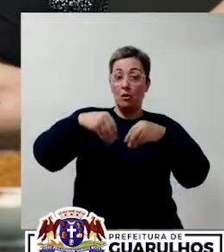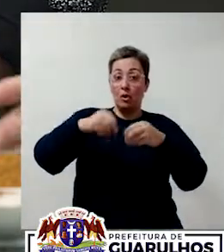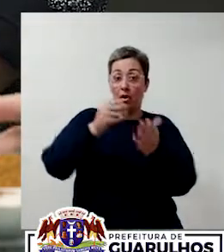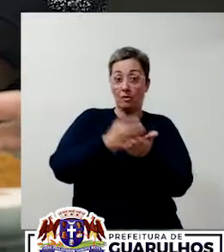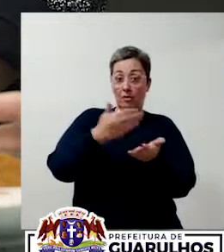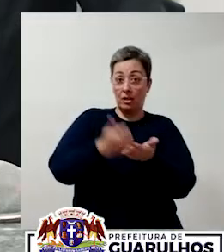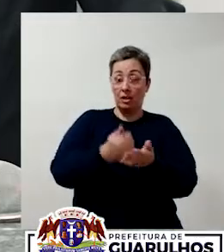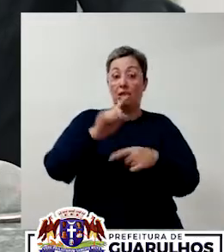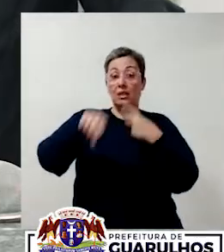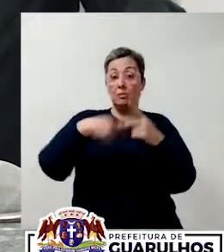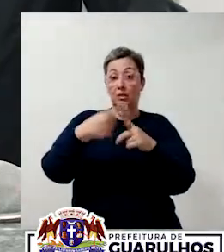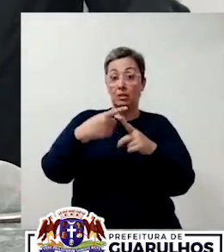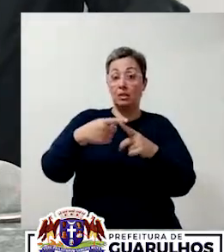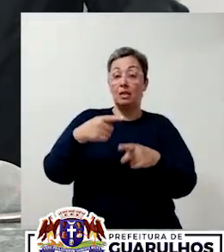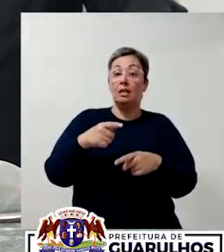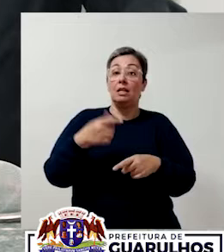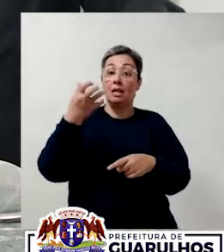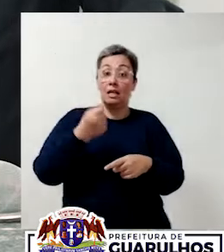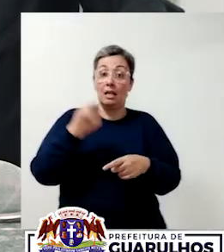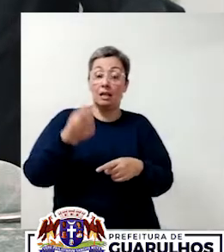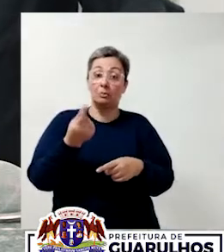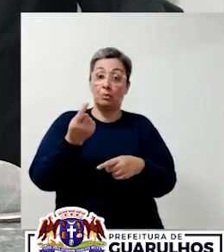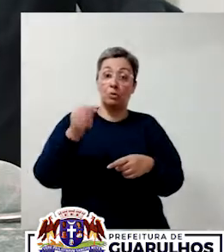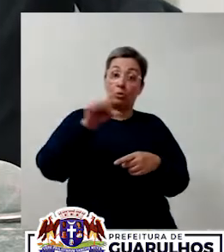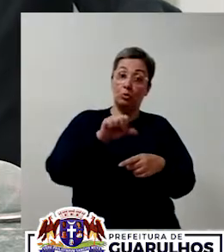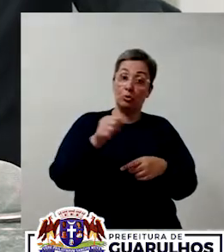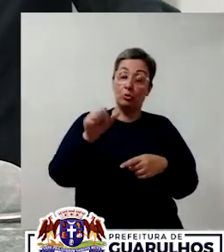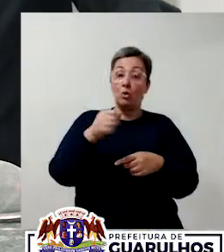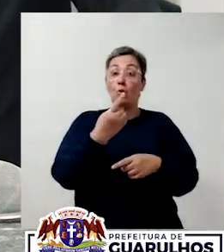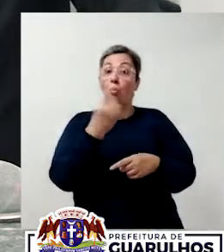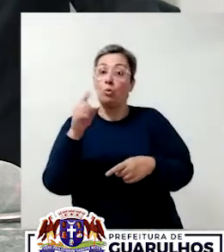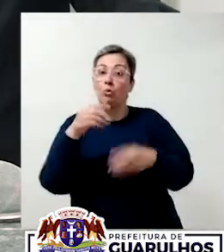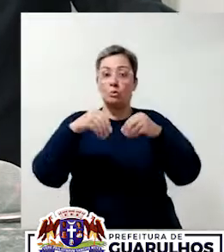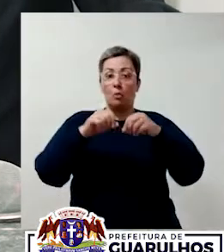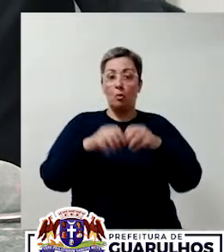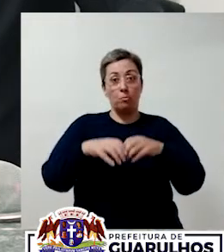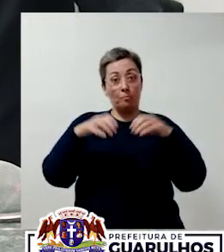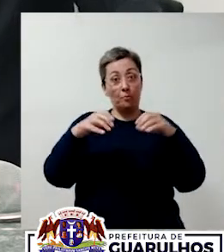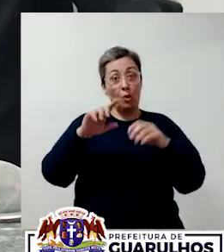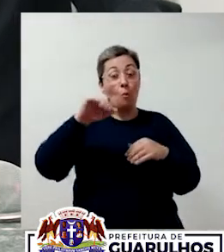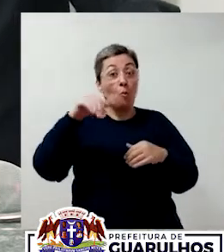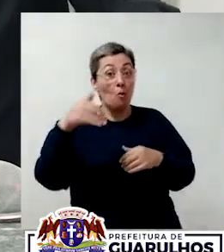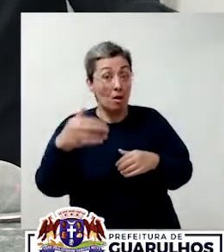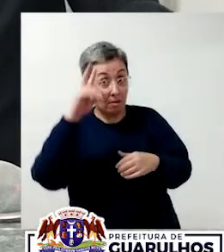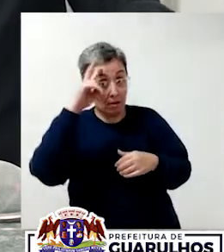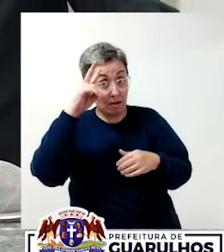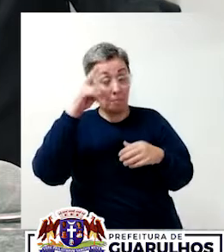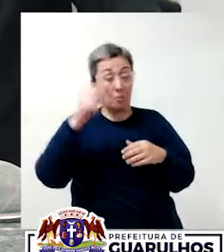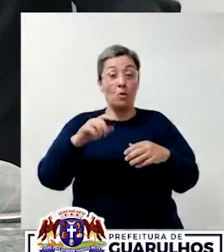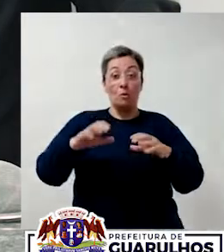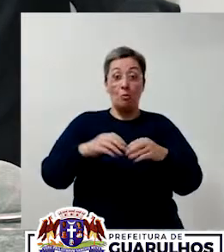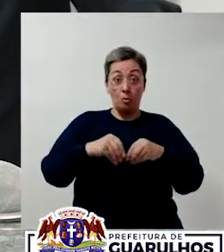farinha de trigo, depois vai acrescentando o leite aos poucos. Por último, se acrescenta o fermento. Lembrando que